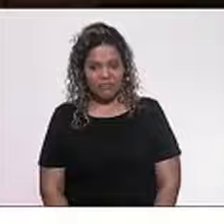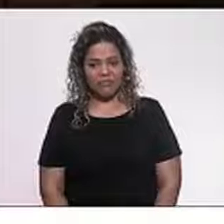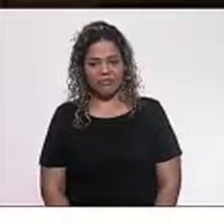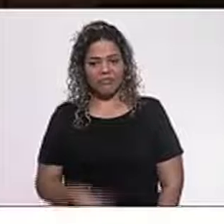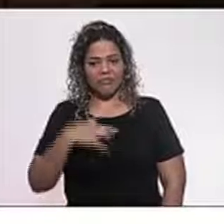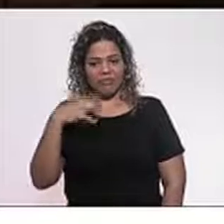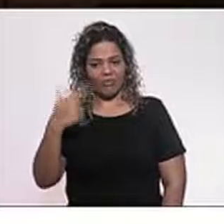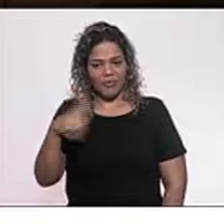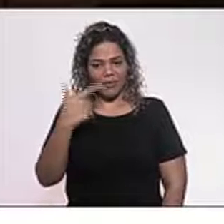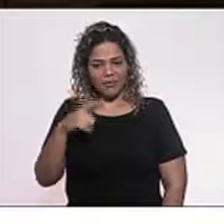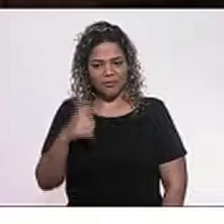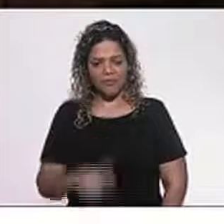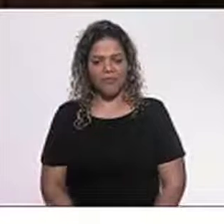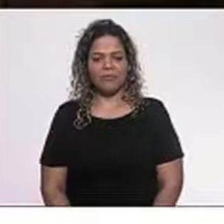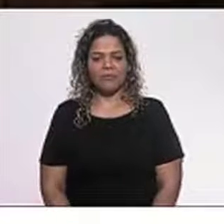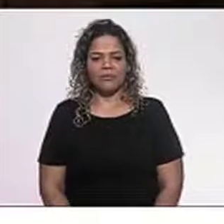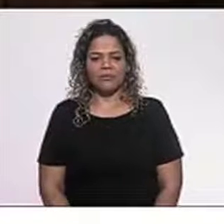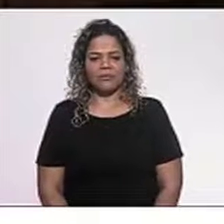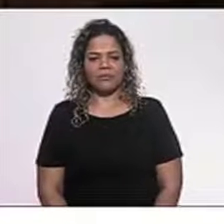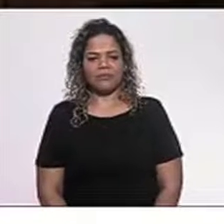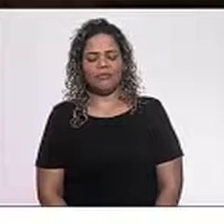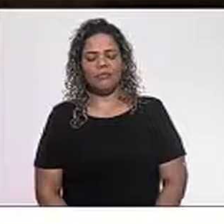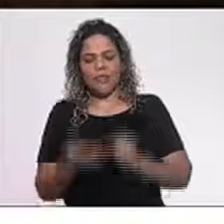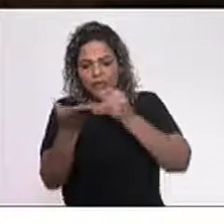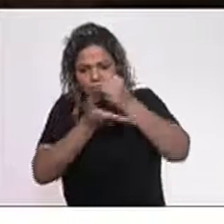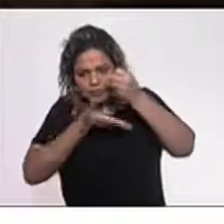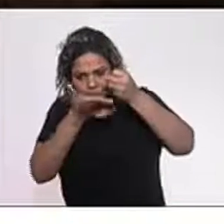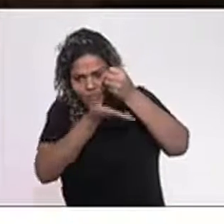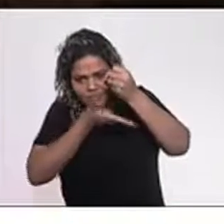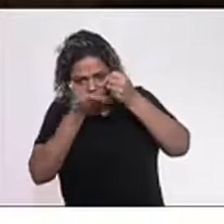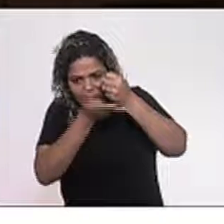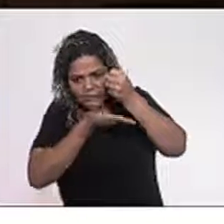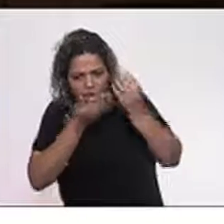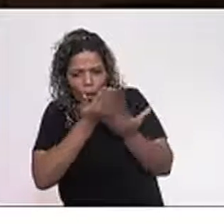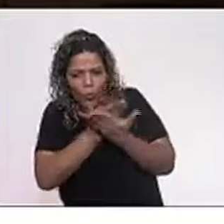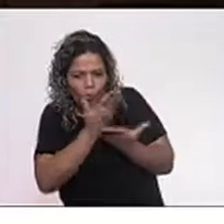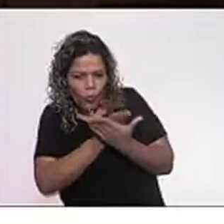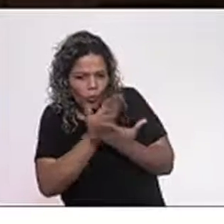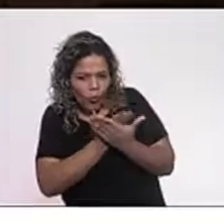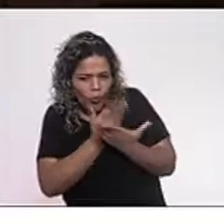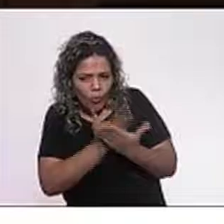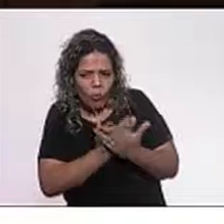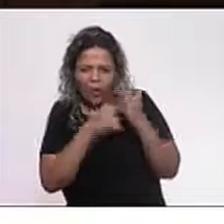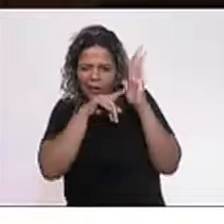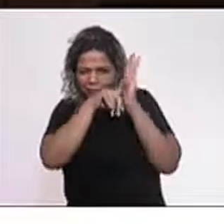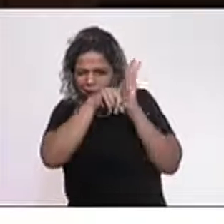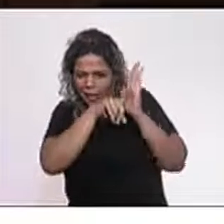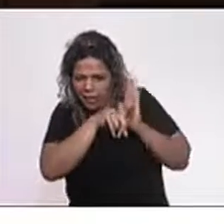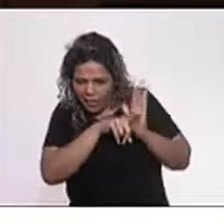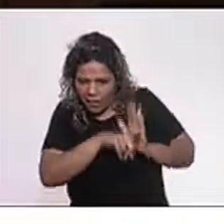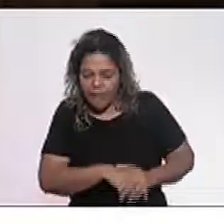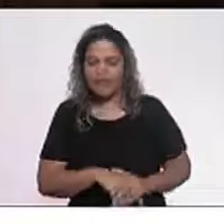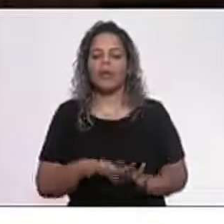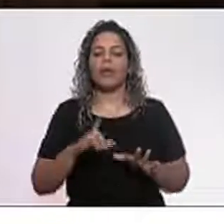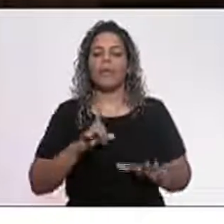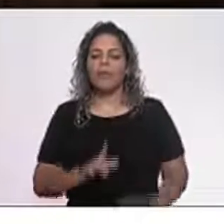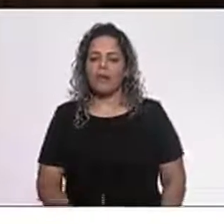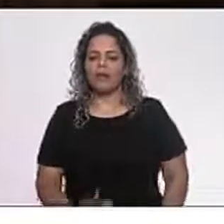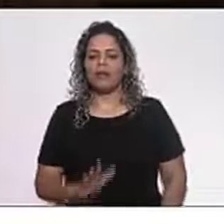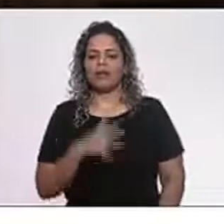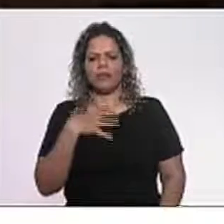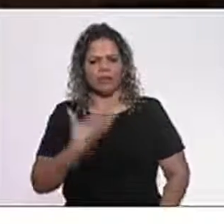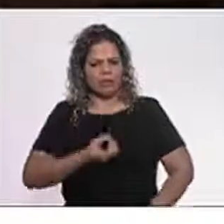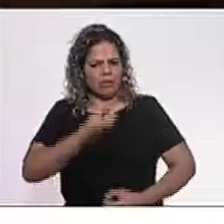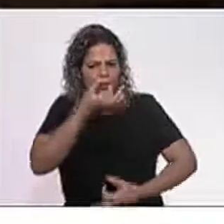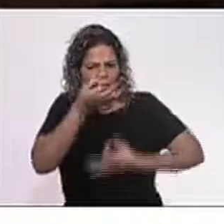não ter ali base em estudos ou base em investigações, mas ela expressou a opinião